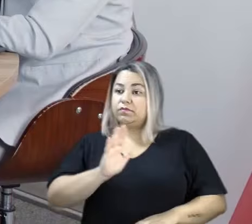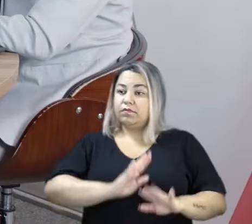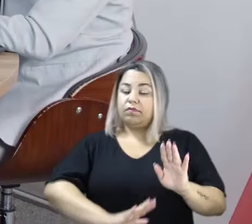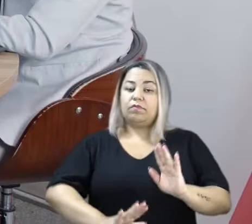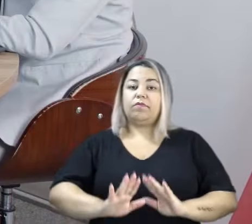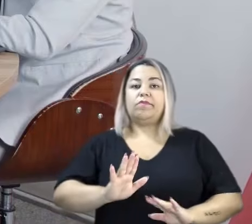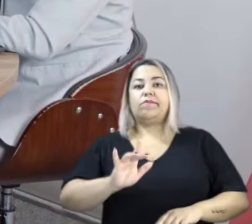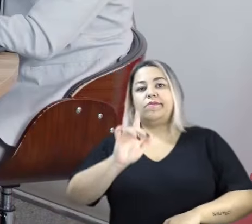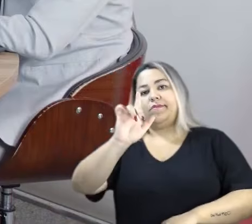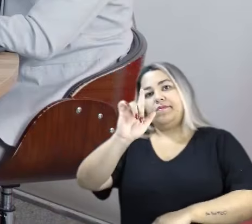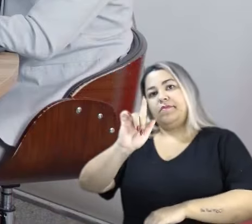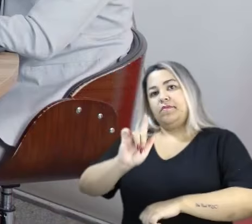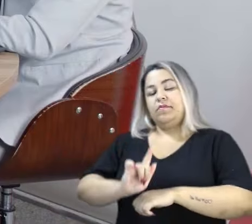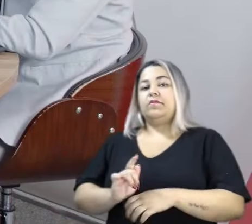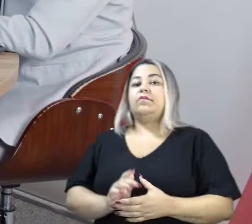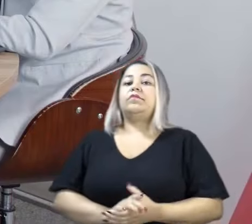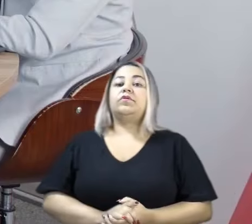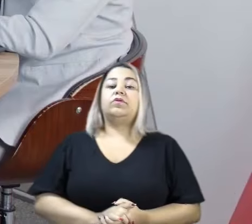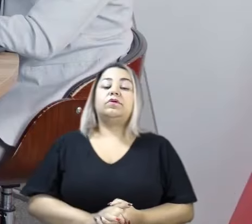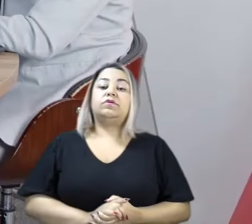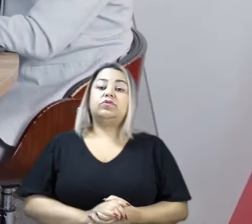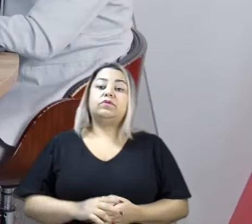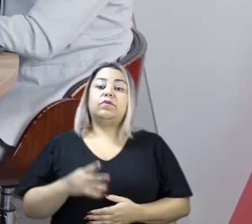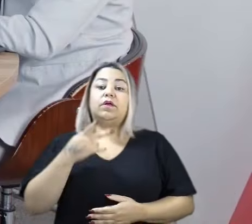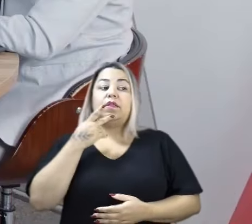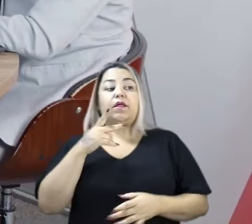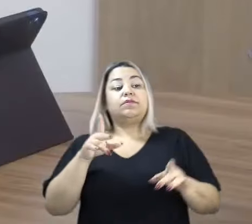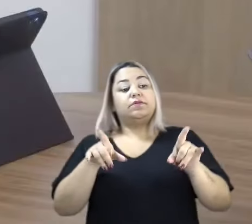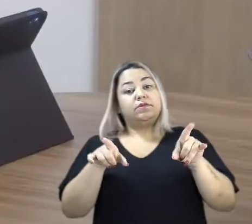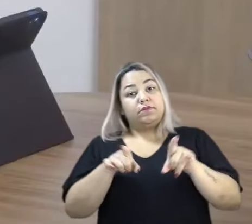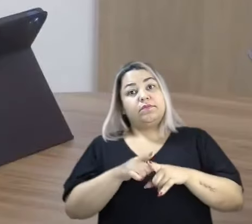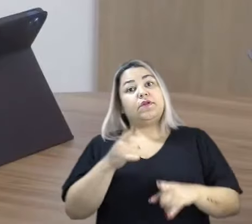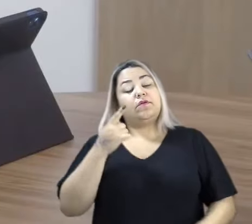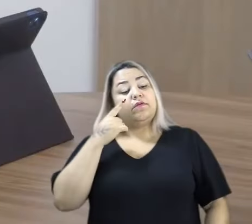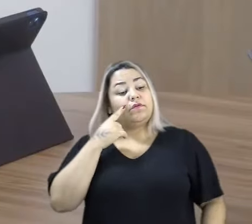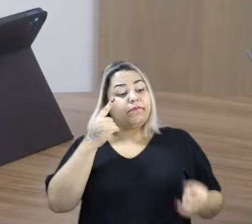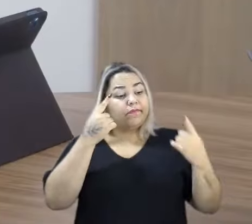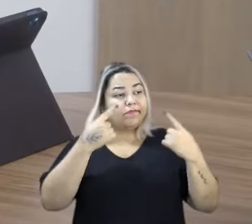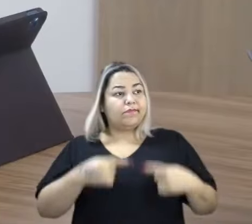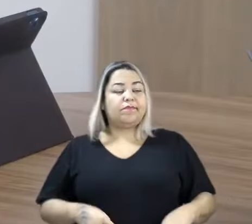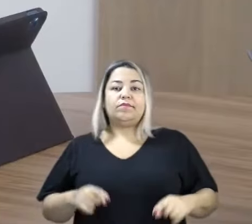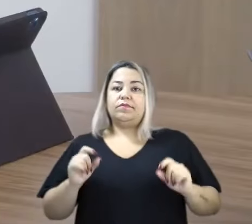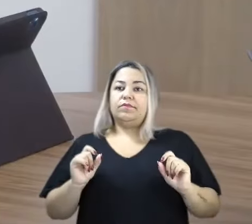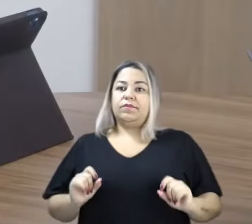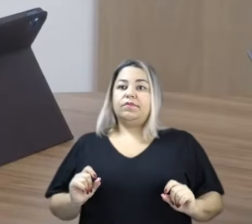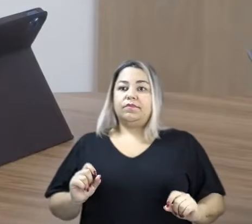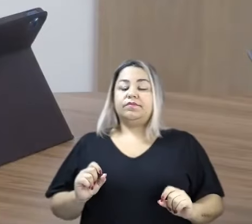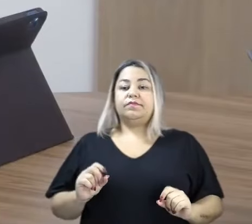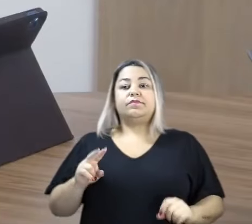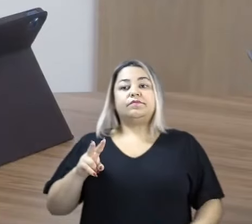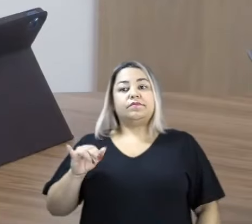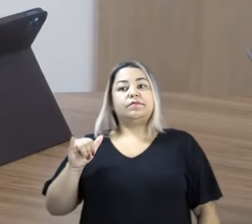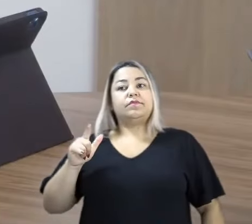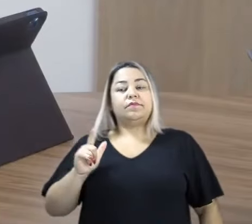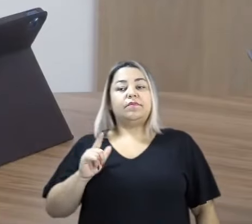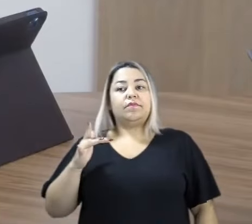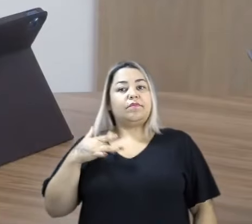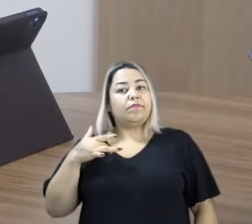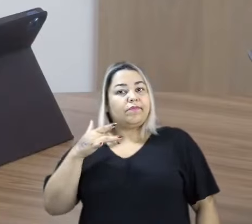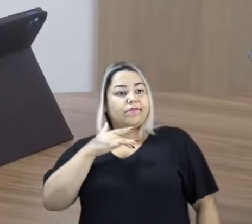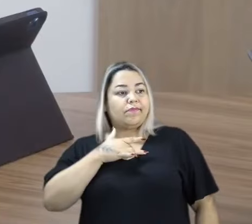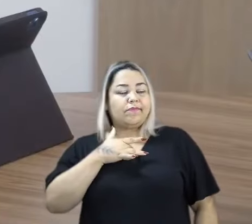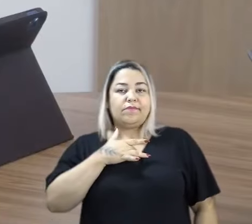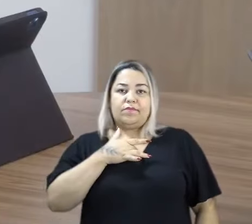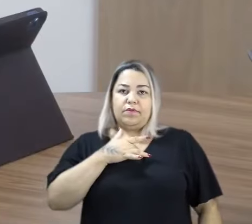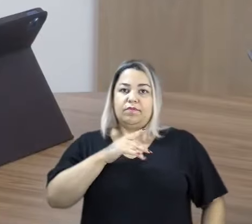esses gestores, né? De falar com eles e dizer, olha, a política ela é transversal. Você vai estar em saúde, tem saúde